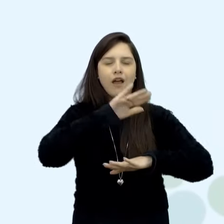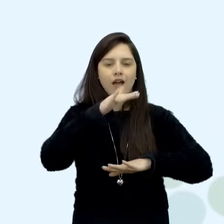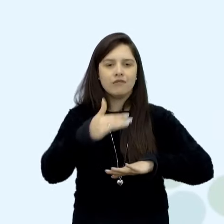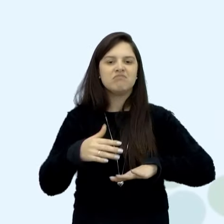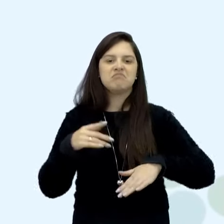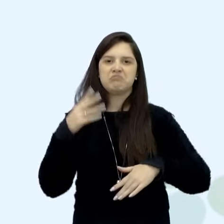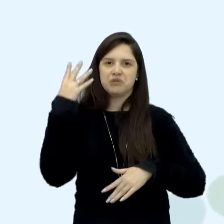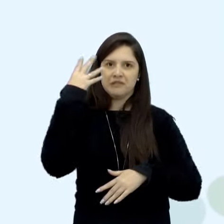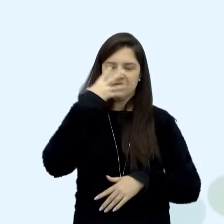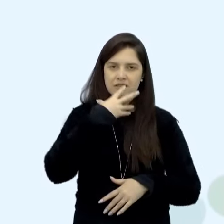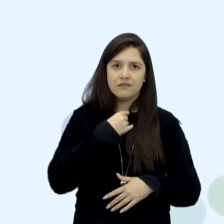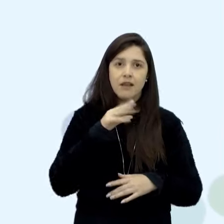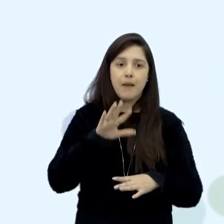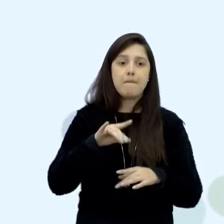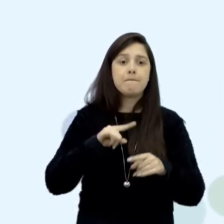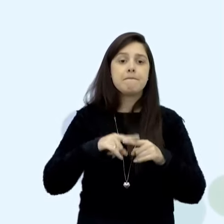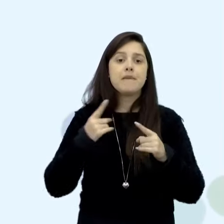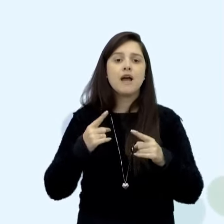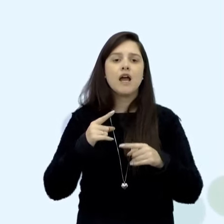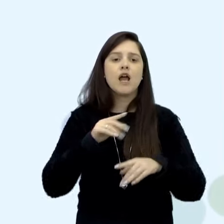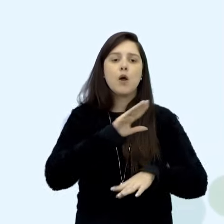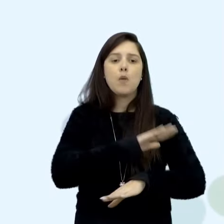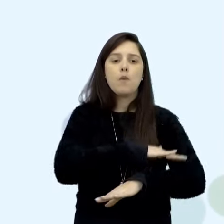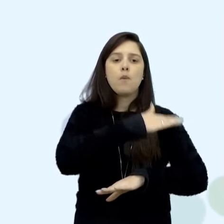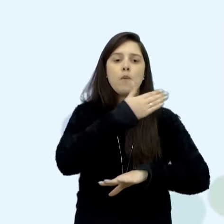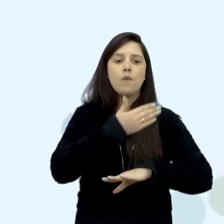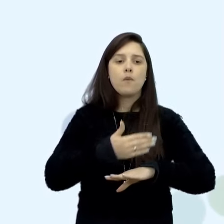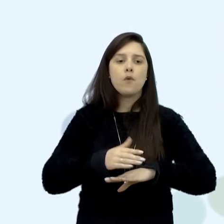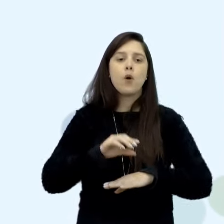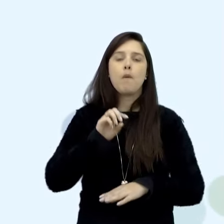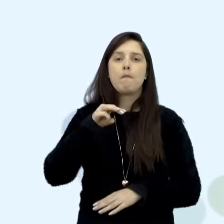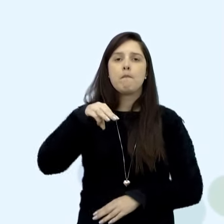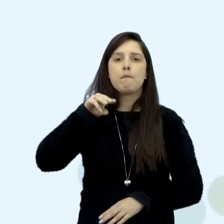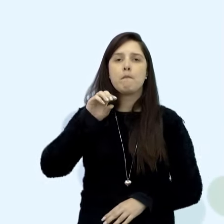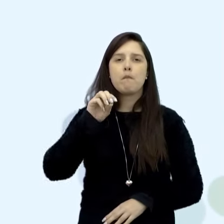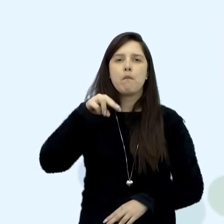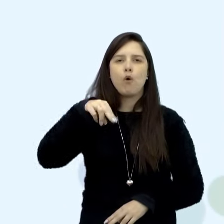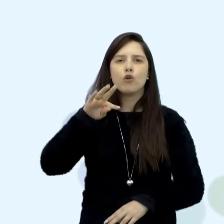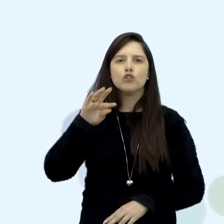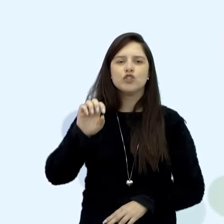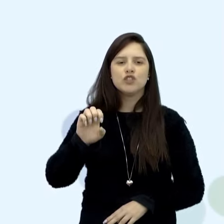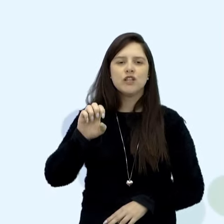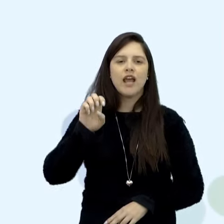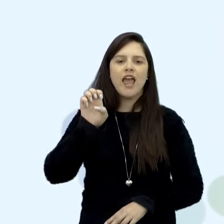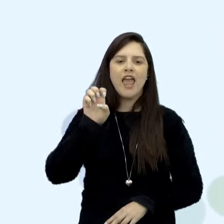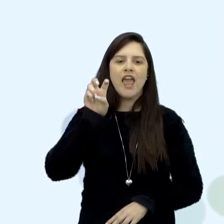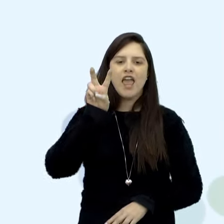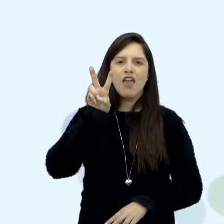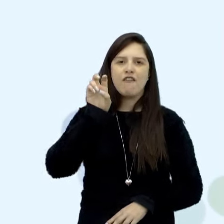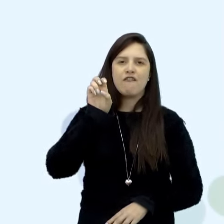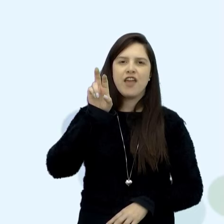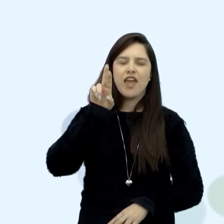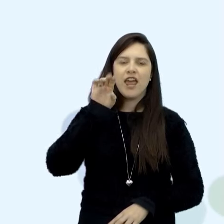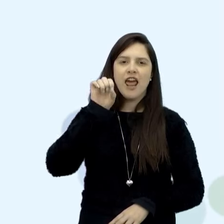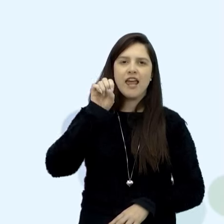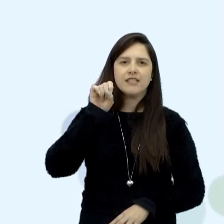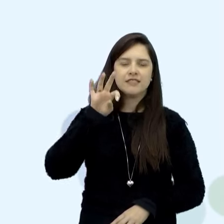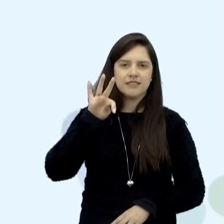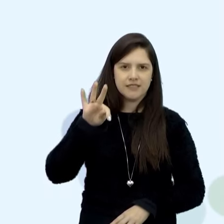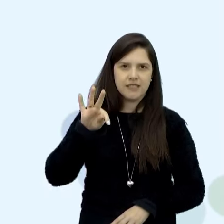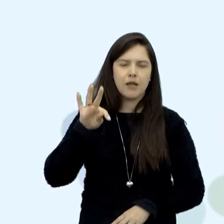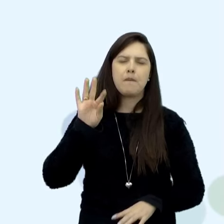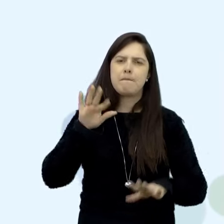né? Que montanha é essa? Nós temos aqui o Monte Everest, onde vários alpinistas fazem